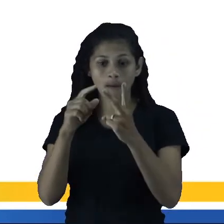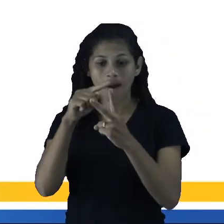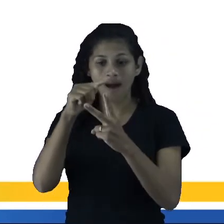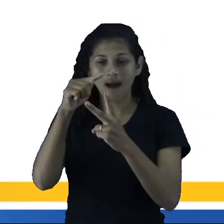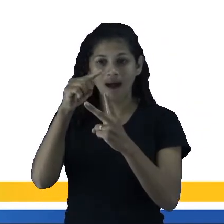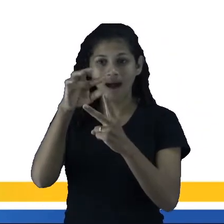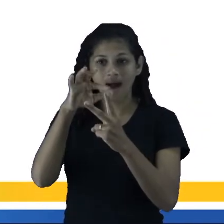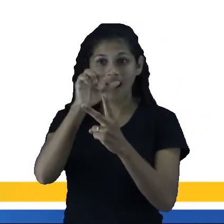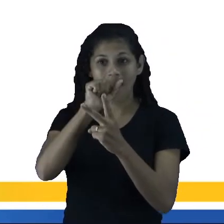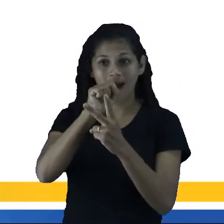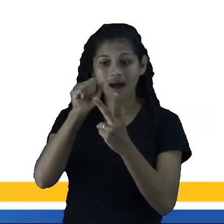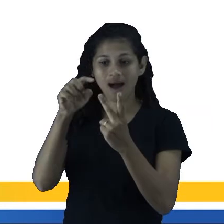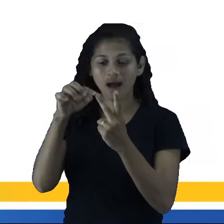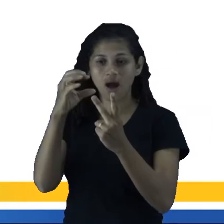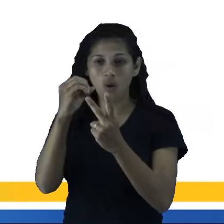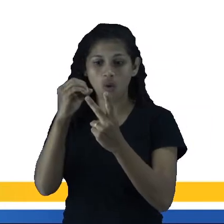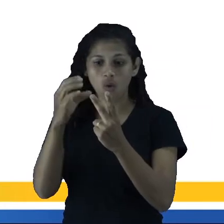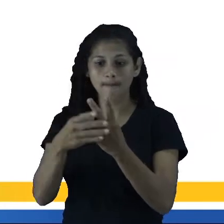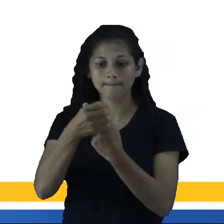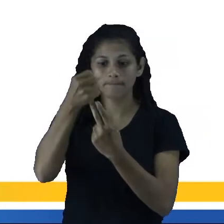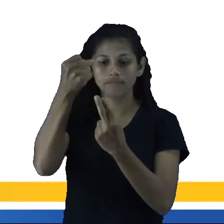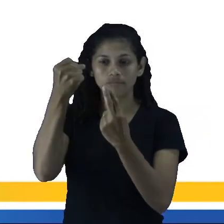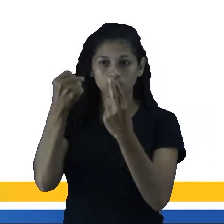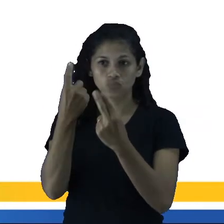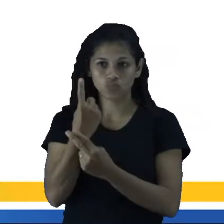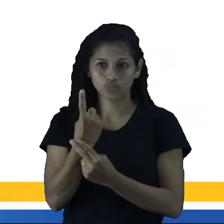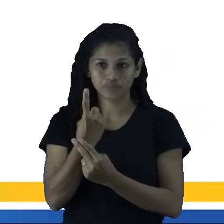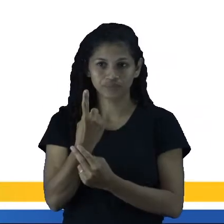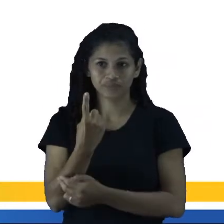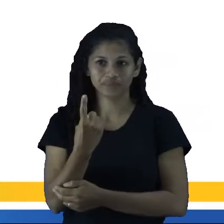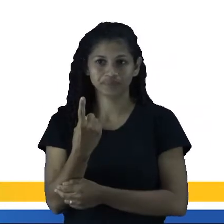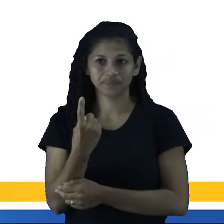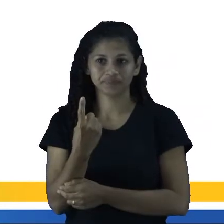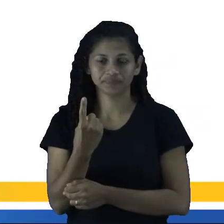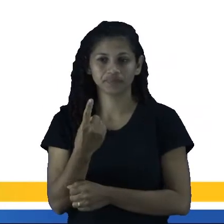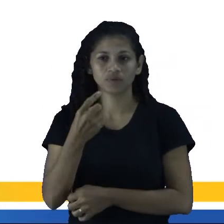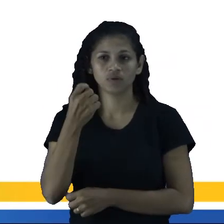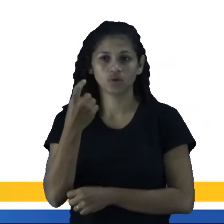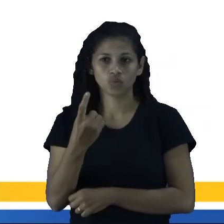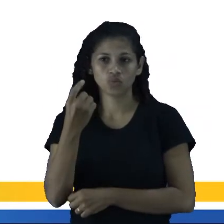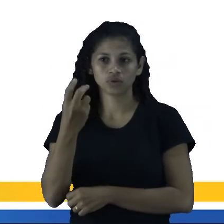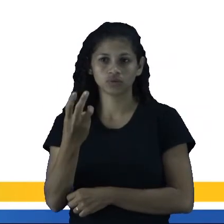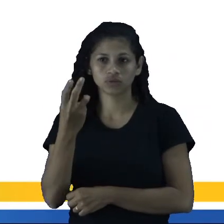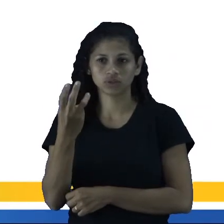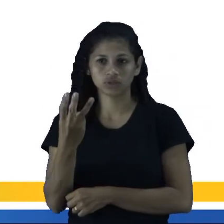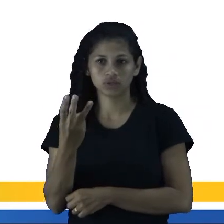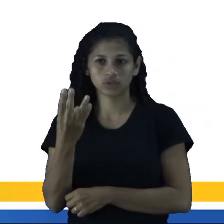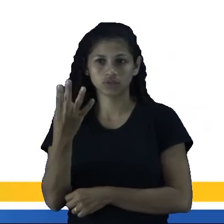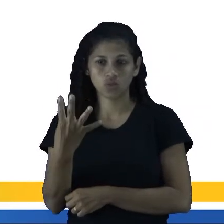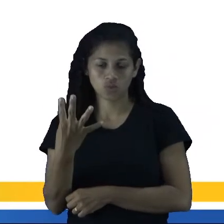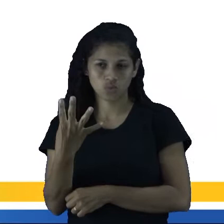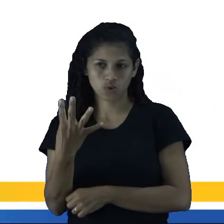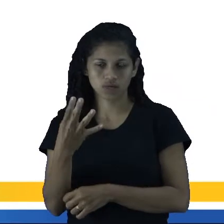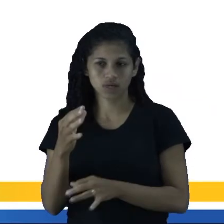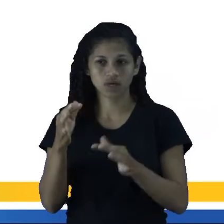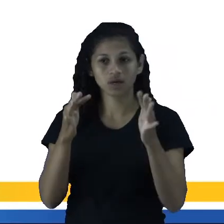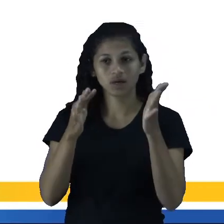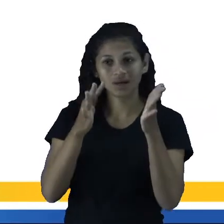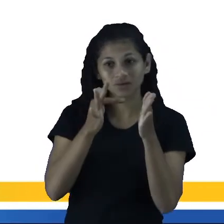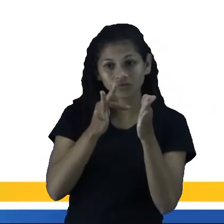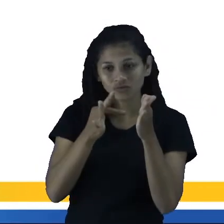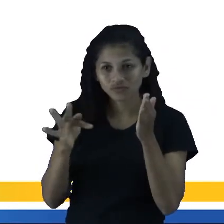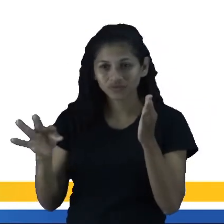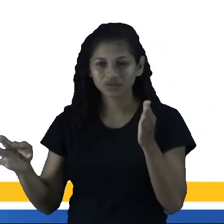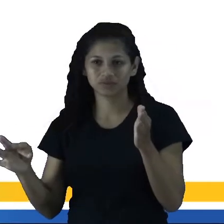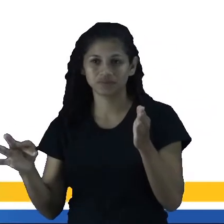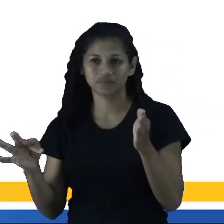da troca, elas vão juntas. Então eu vou ter o quê? 1, 2, 3, 4 fatorial, porque as